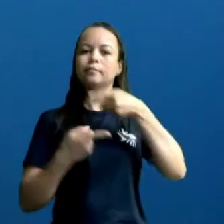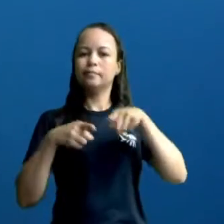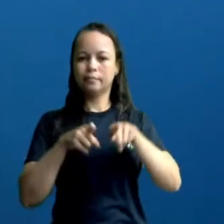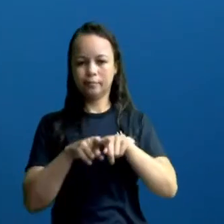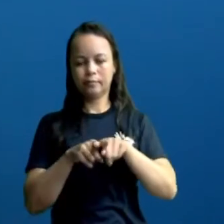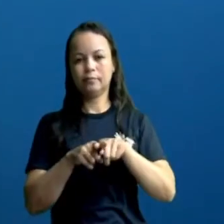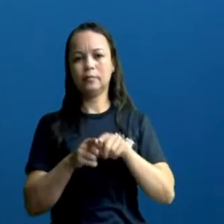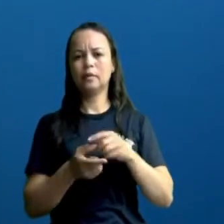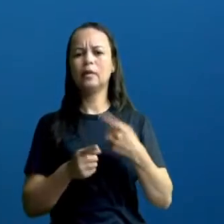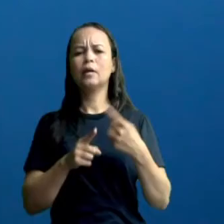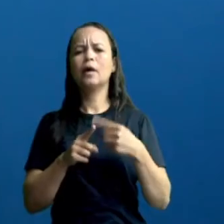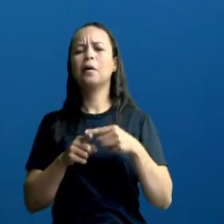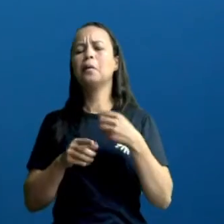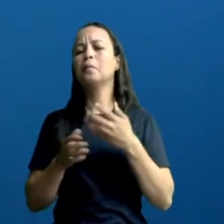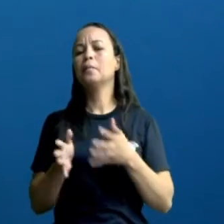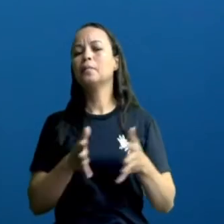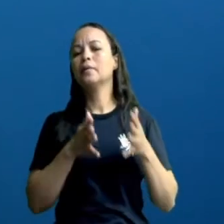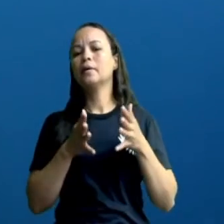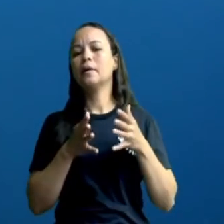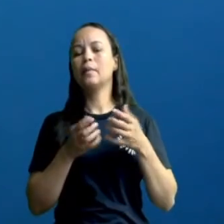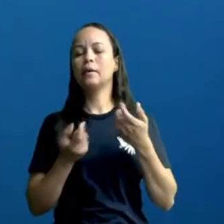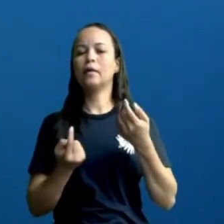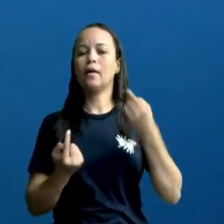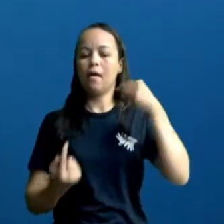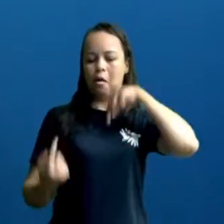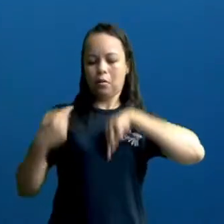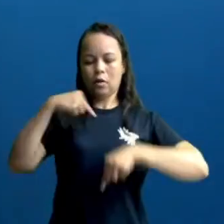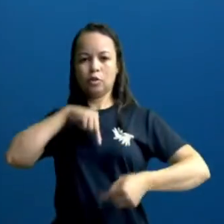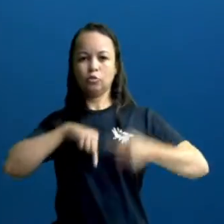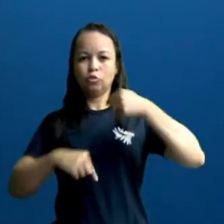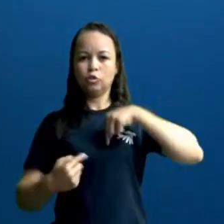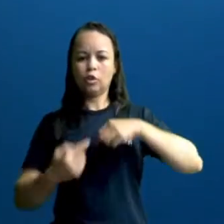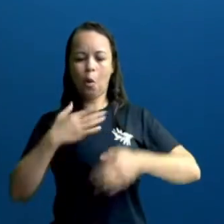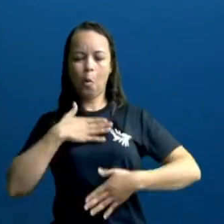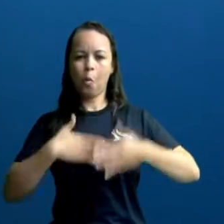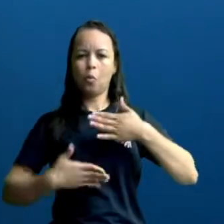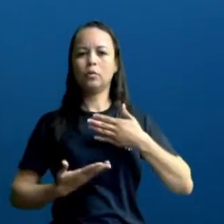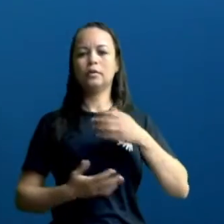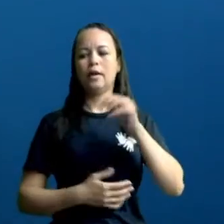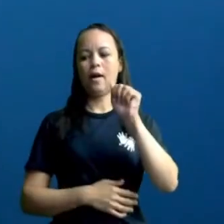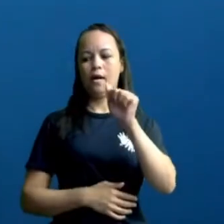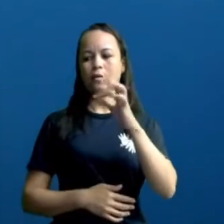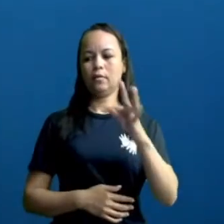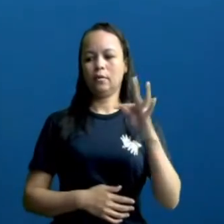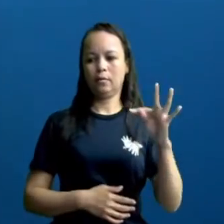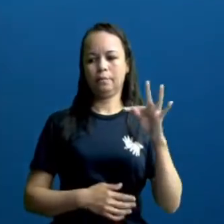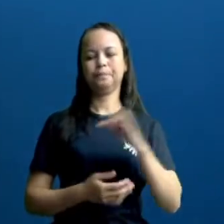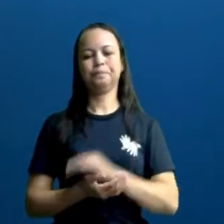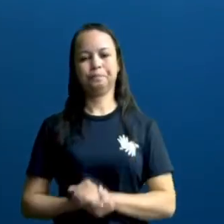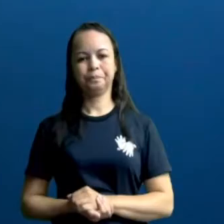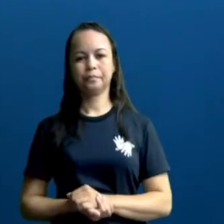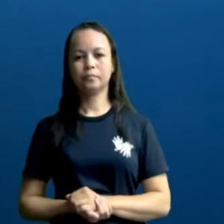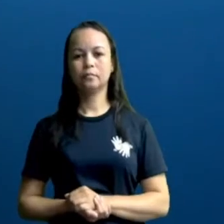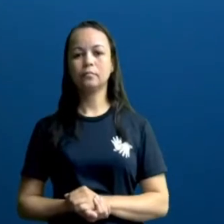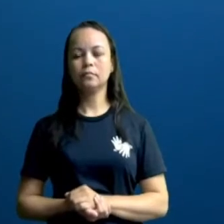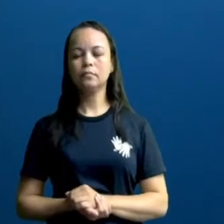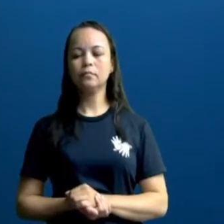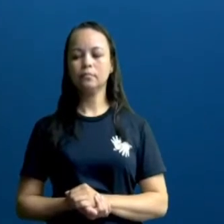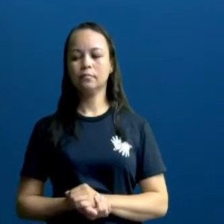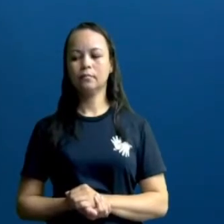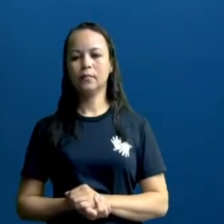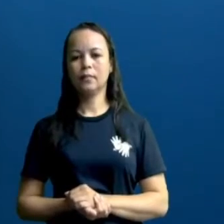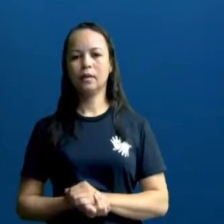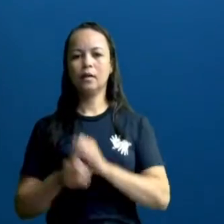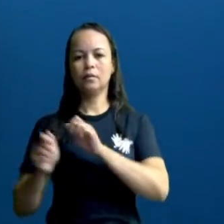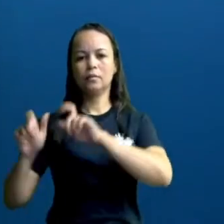para o quê? Para promover a produção de energia na forma de ATP. Por favor, produção, vamos para o nosso próximo